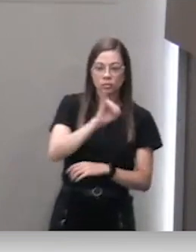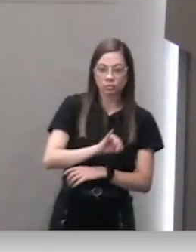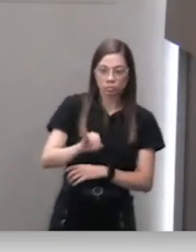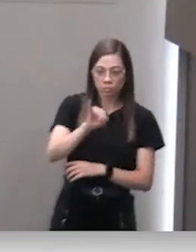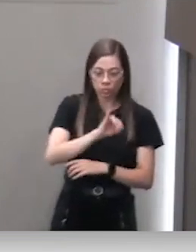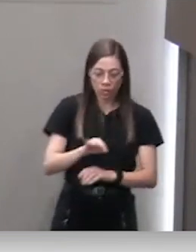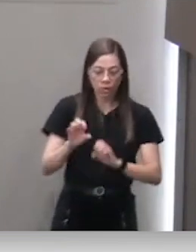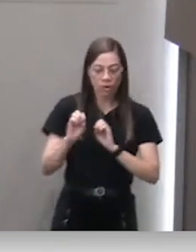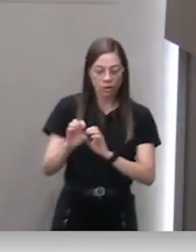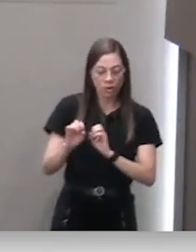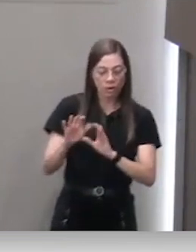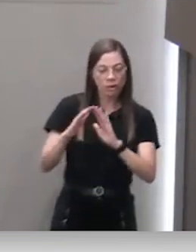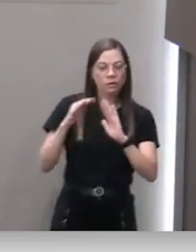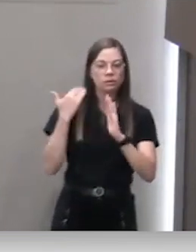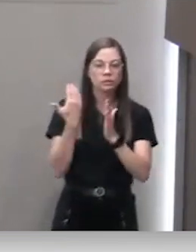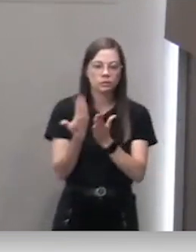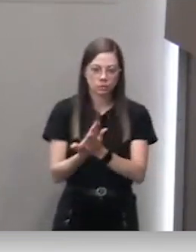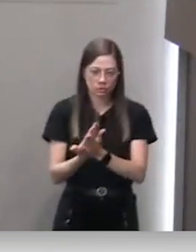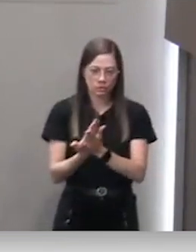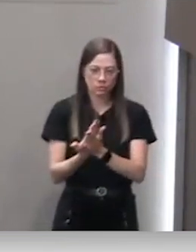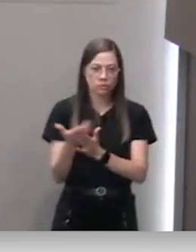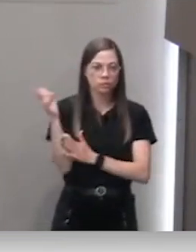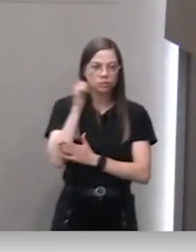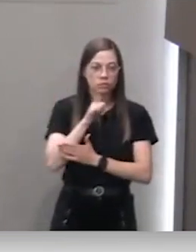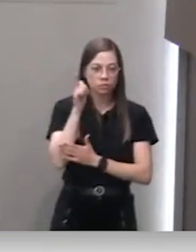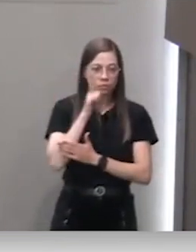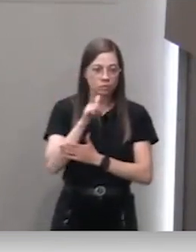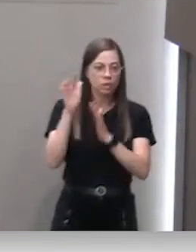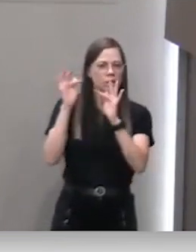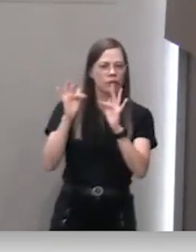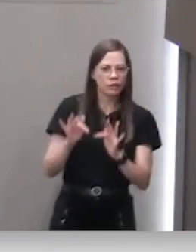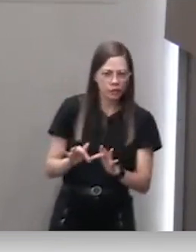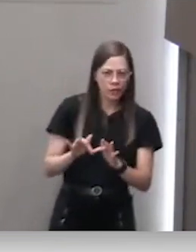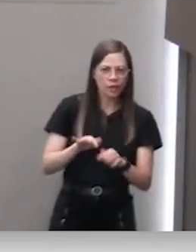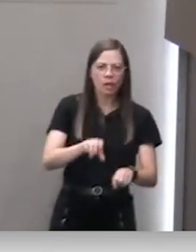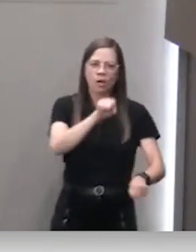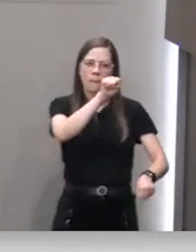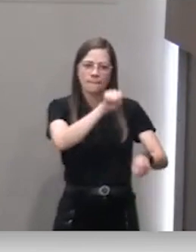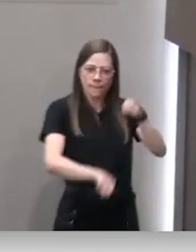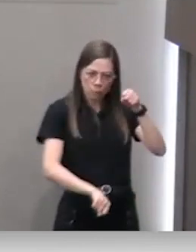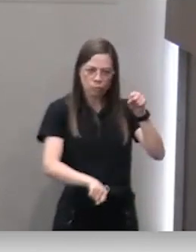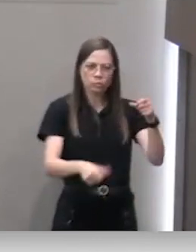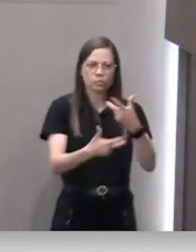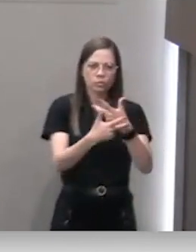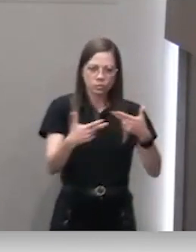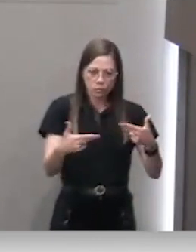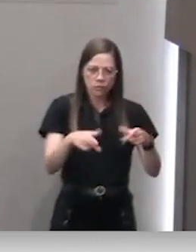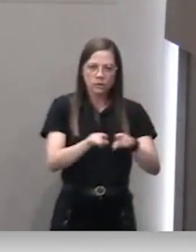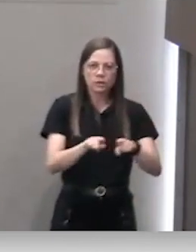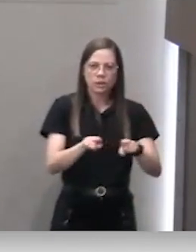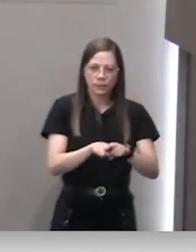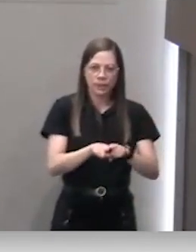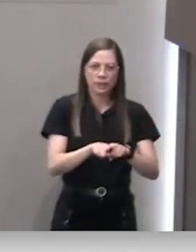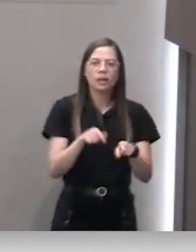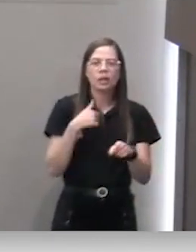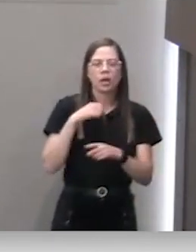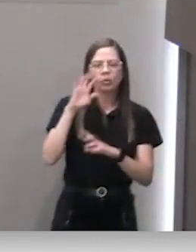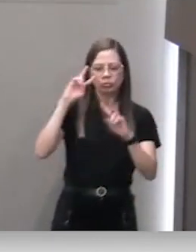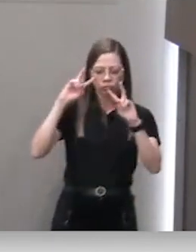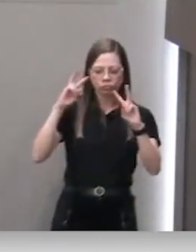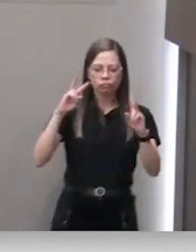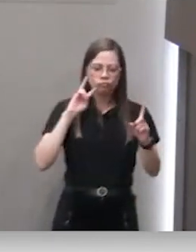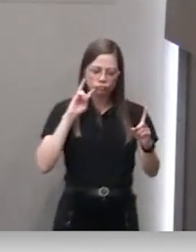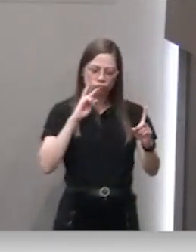ensinar nas escolas para combater abusos, estupros. Eu reconheço que esse é um problema grave,